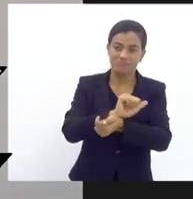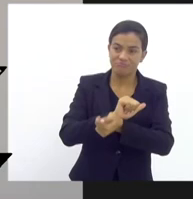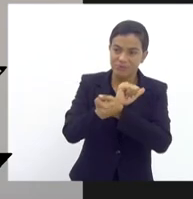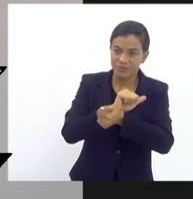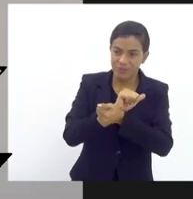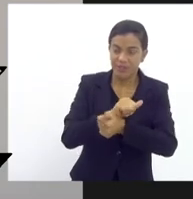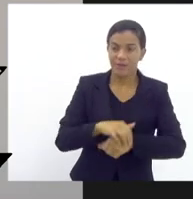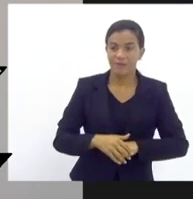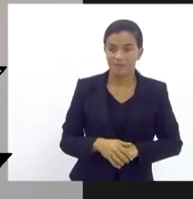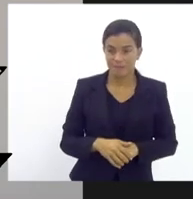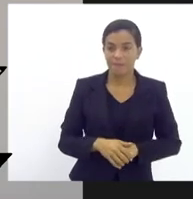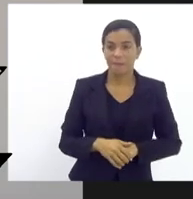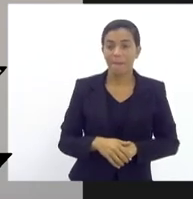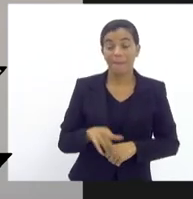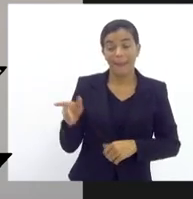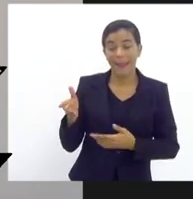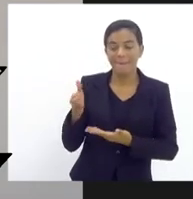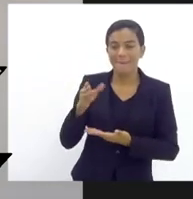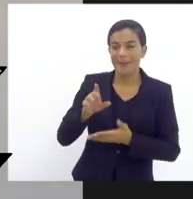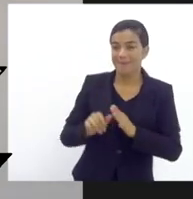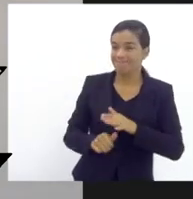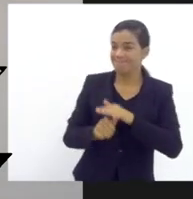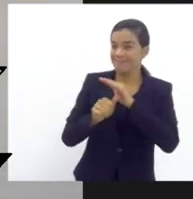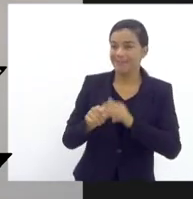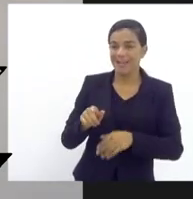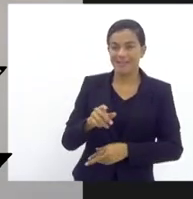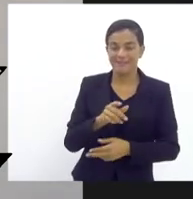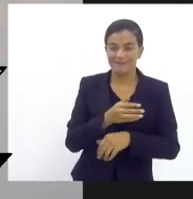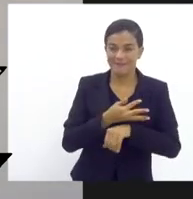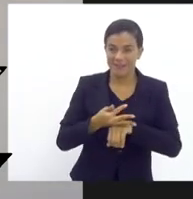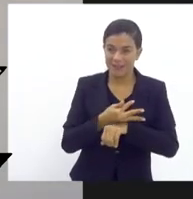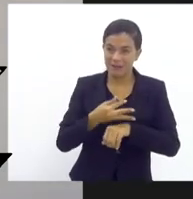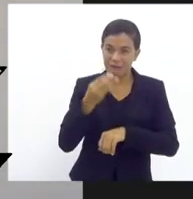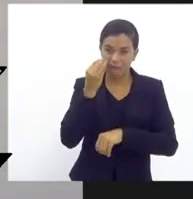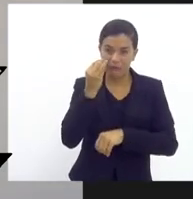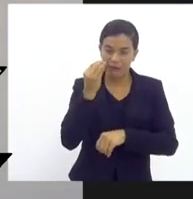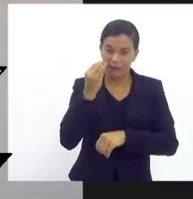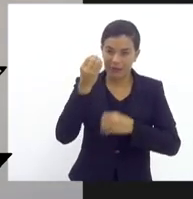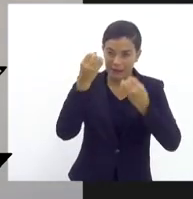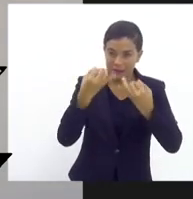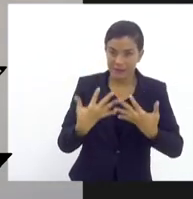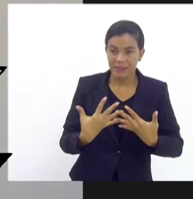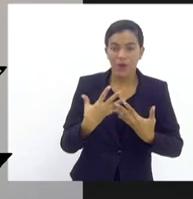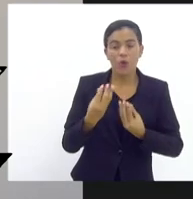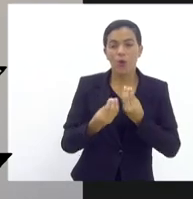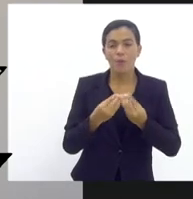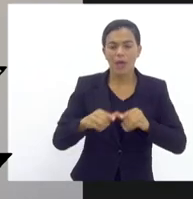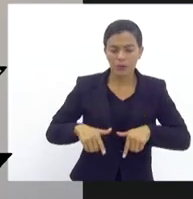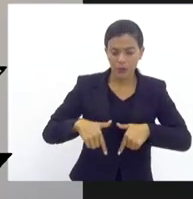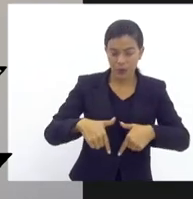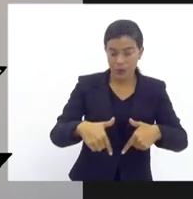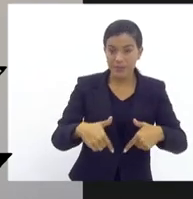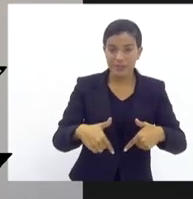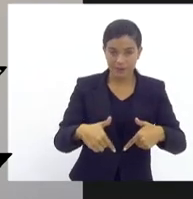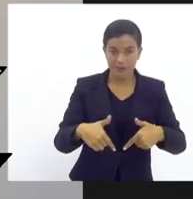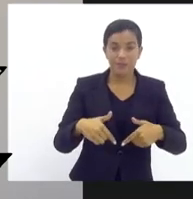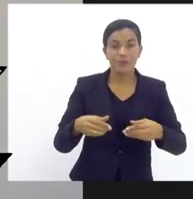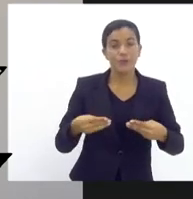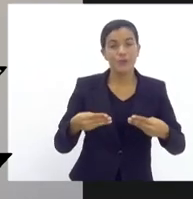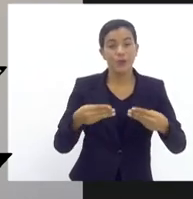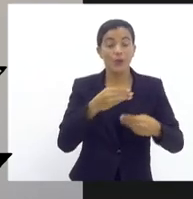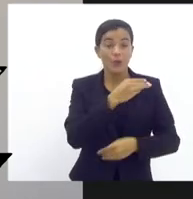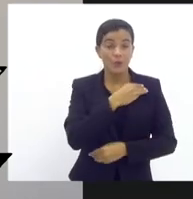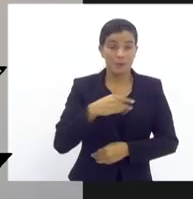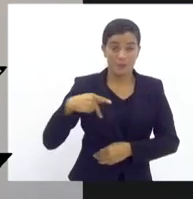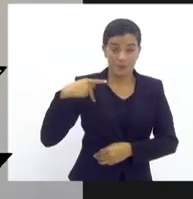Ela tá de férias então eu vou tentar espanar aqui a atuação da gente né como estrutura de ministério para